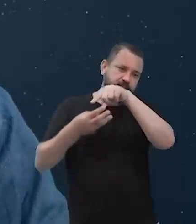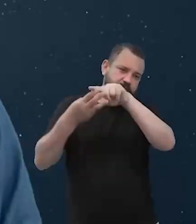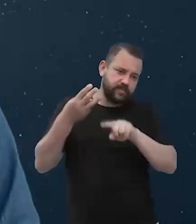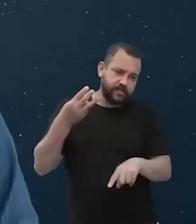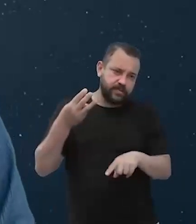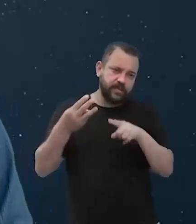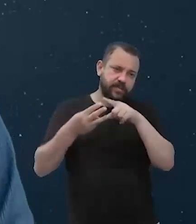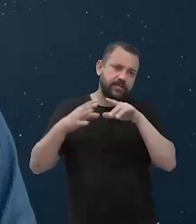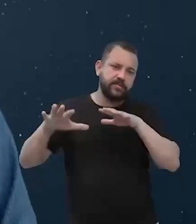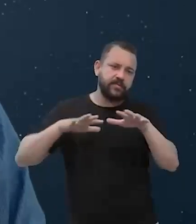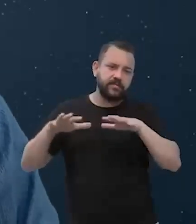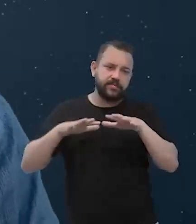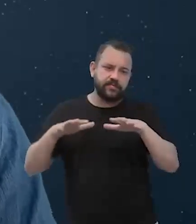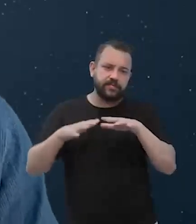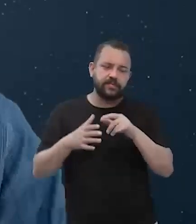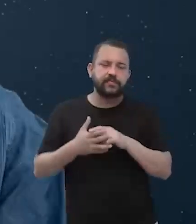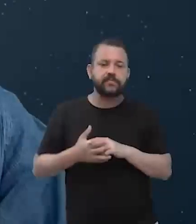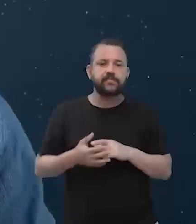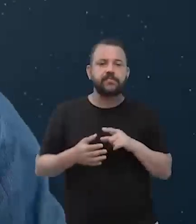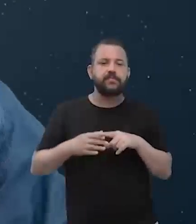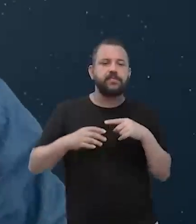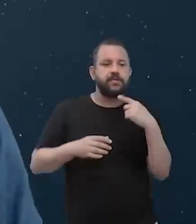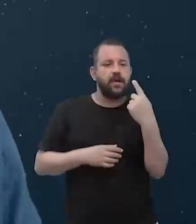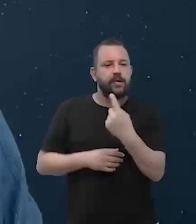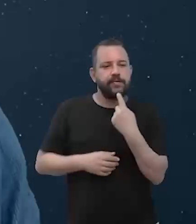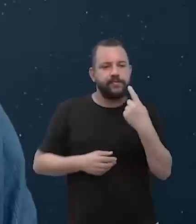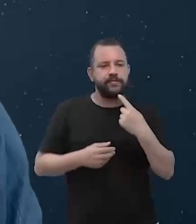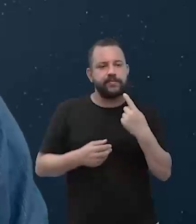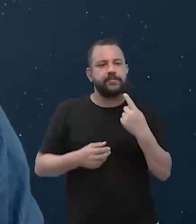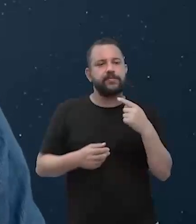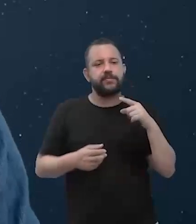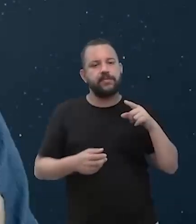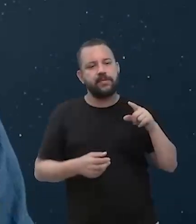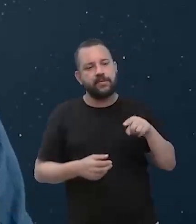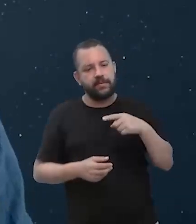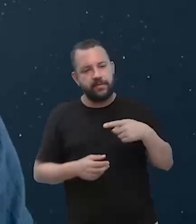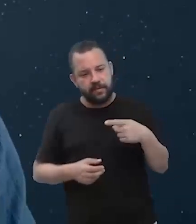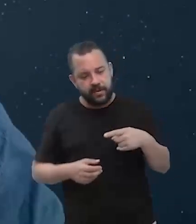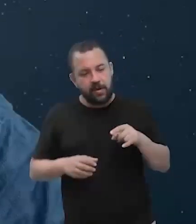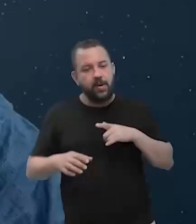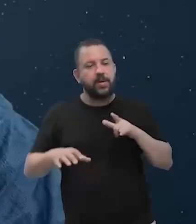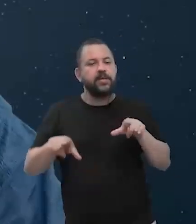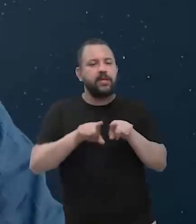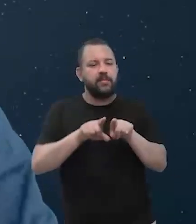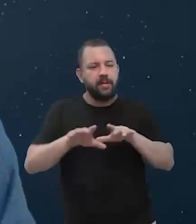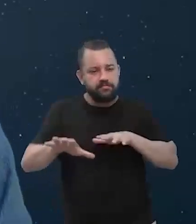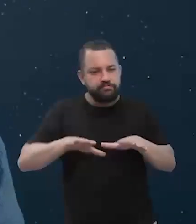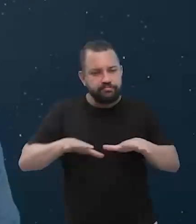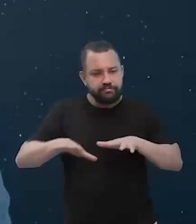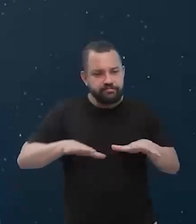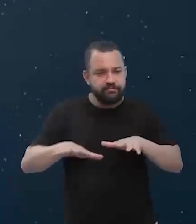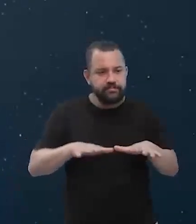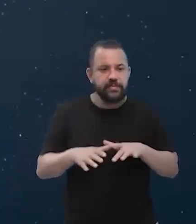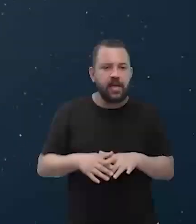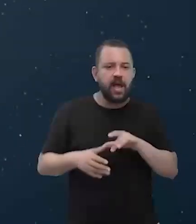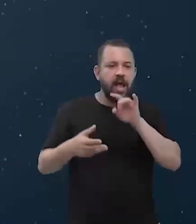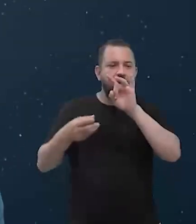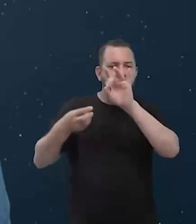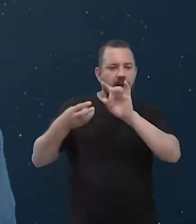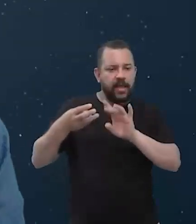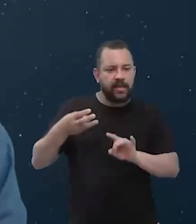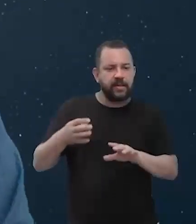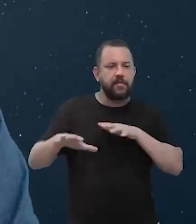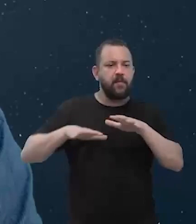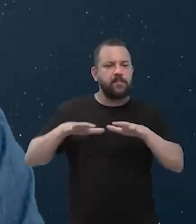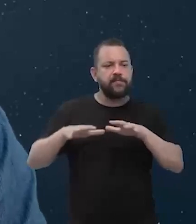O movimento de rotação, translação e vibração. Cada movimentozinho desses requer uma quantidade de